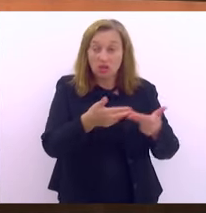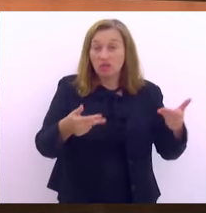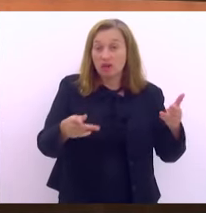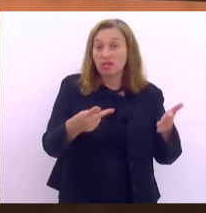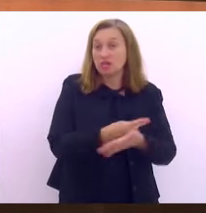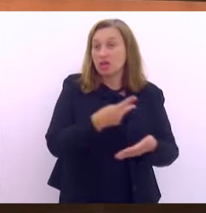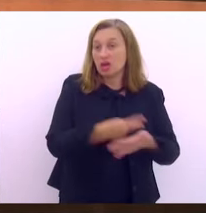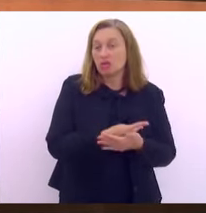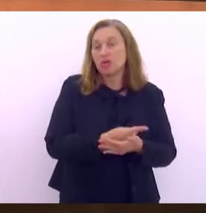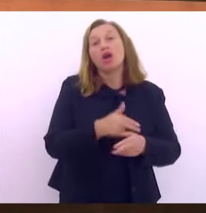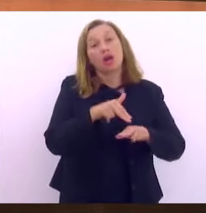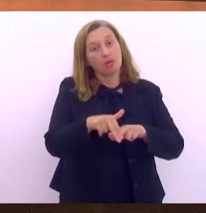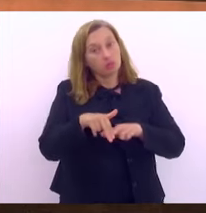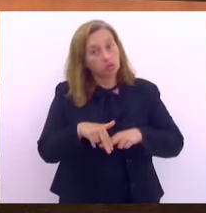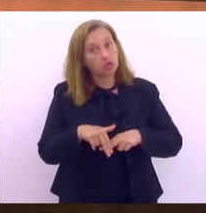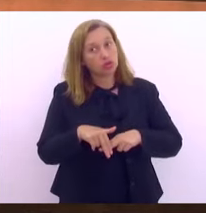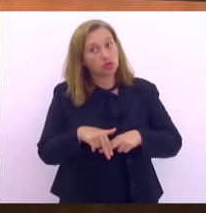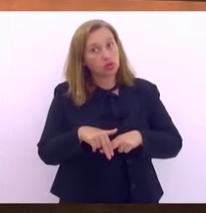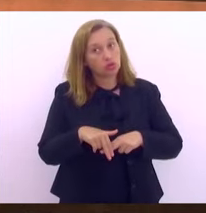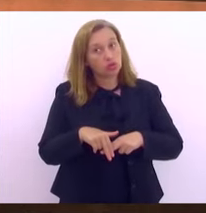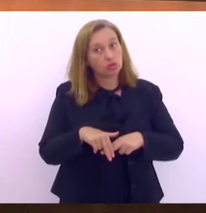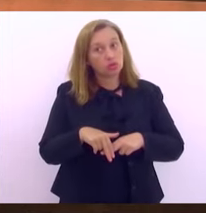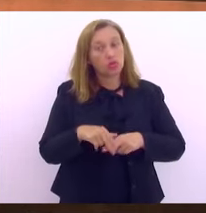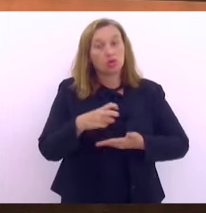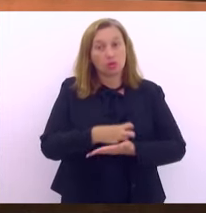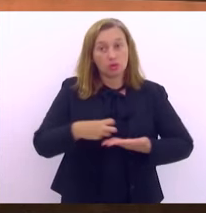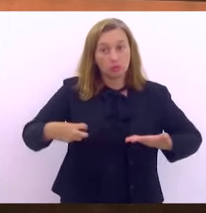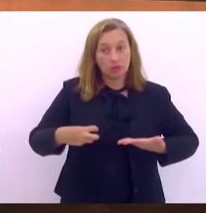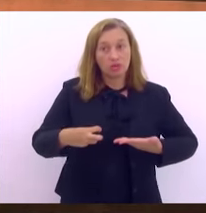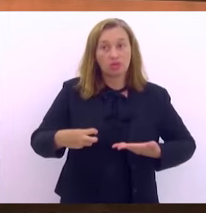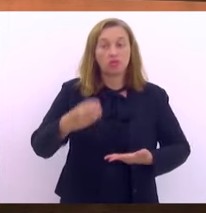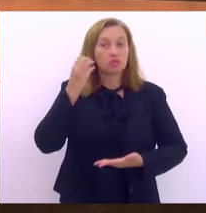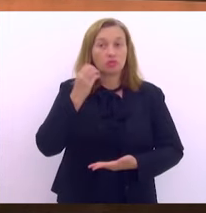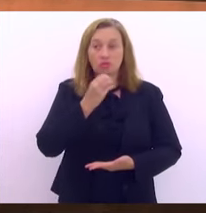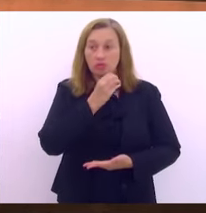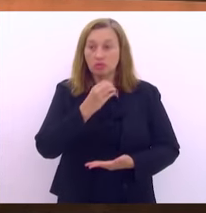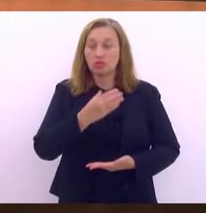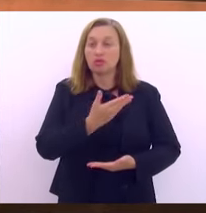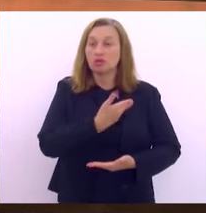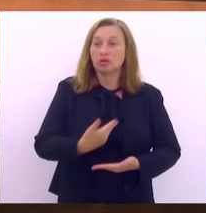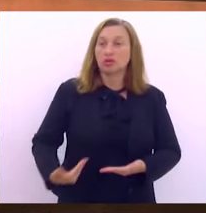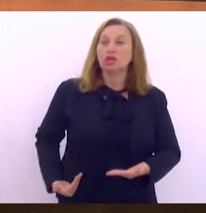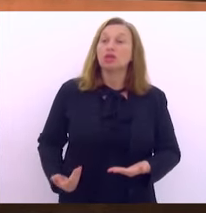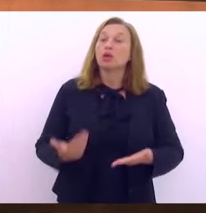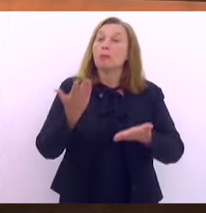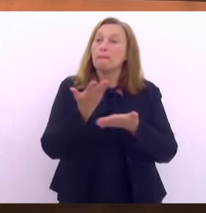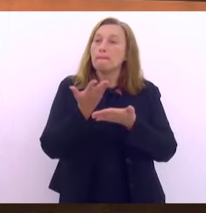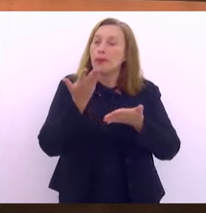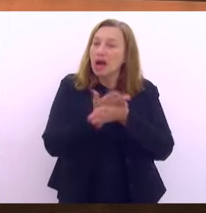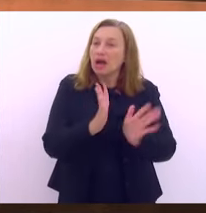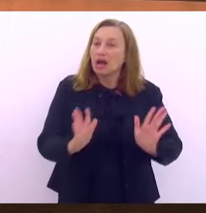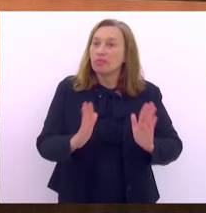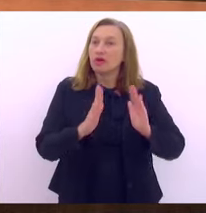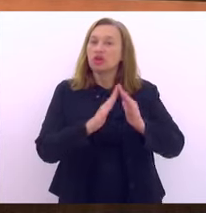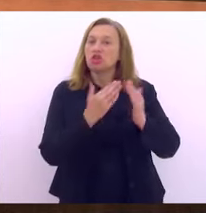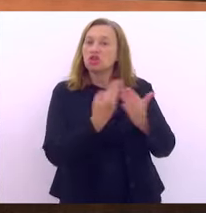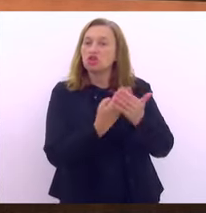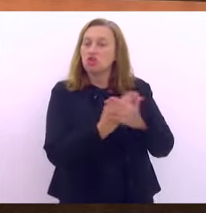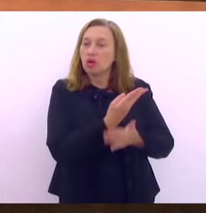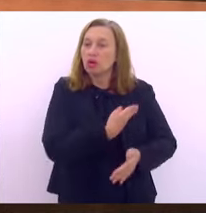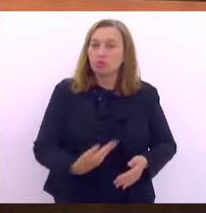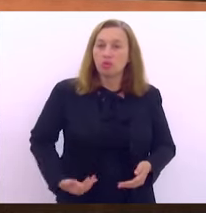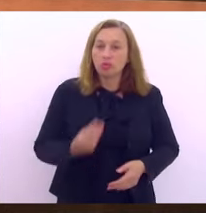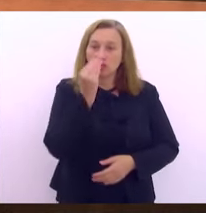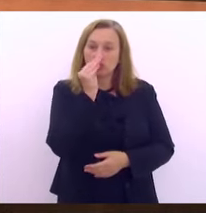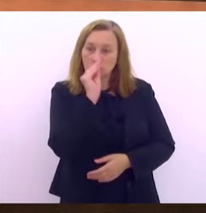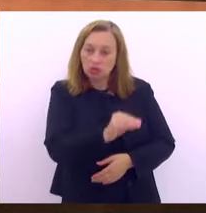irregularidades, é motivo até para o impeachment do governador. Então, chega de maltratar a escola pública, chega